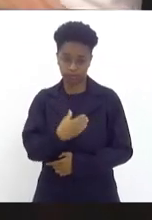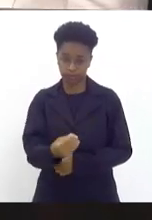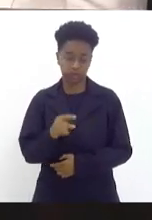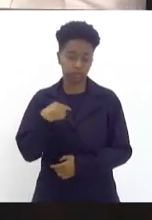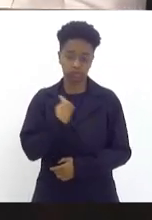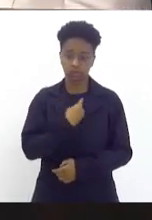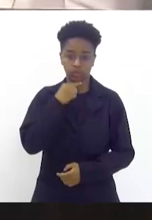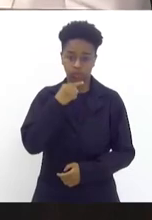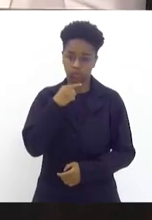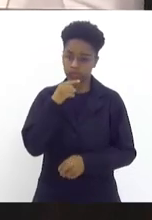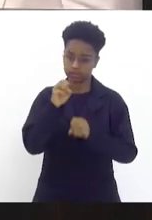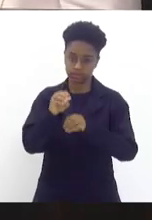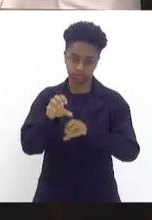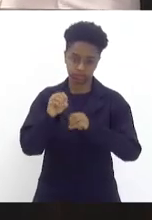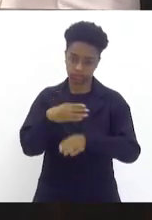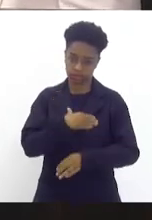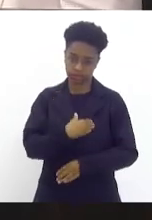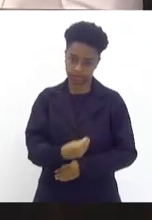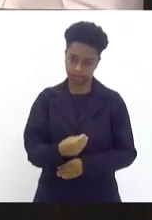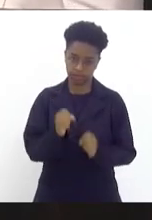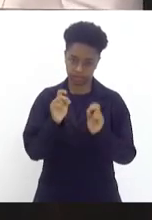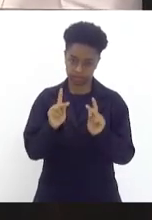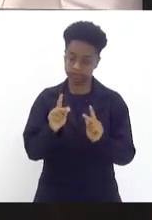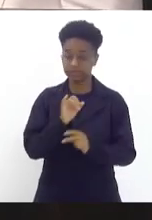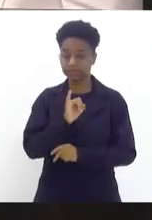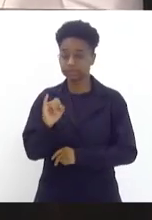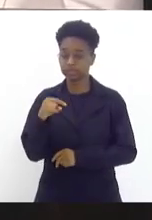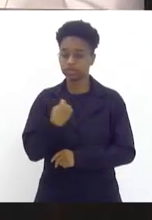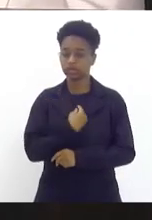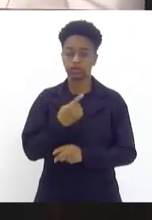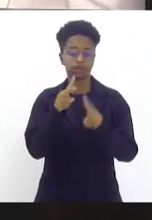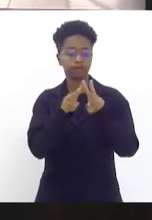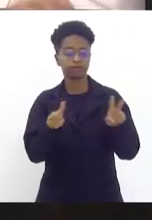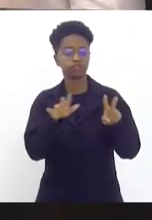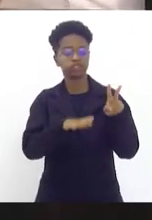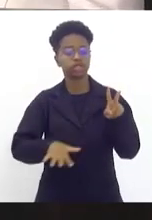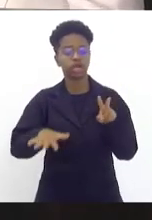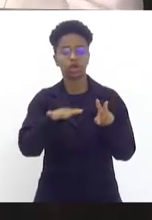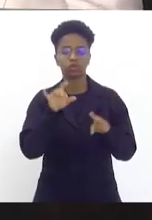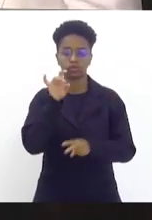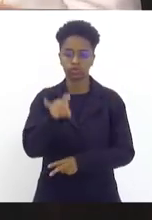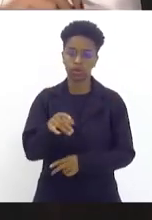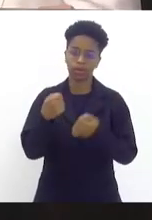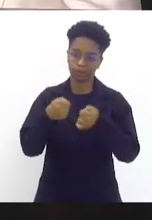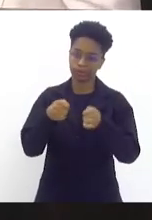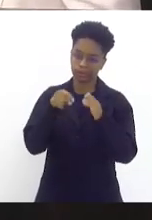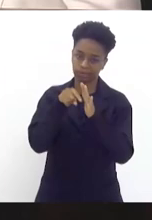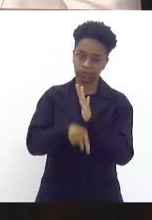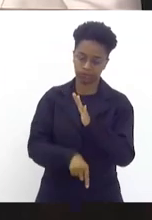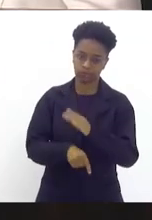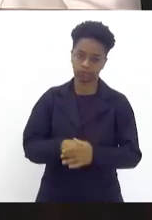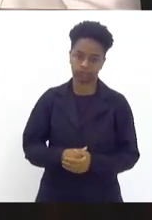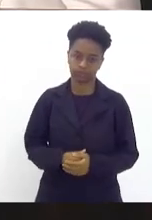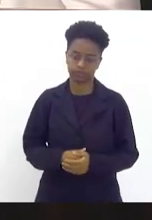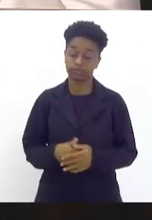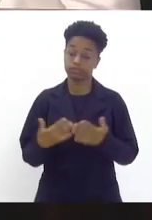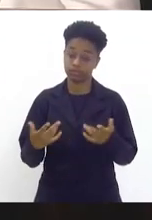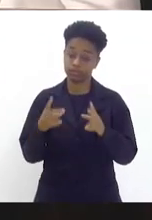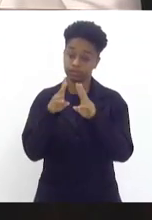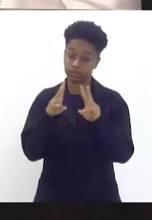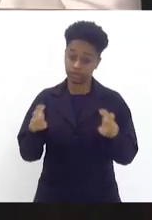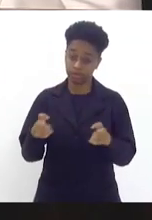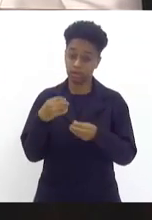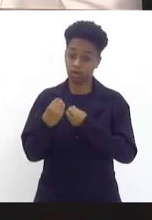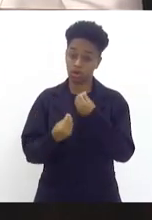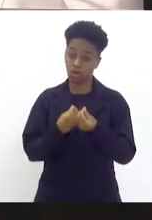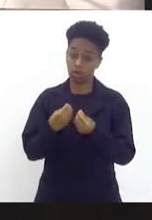de educar o filho. Tá? Se a gente olha só na superfície, a gente precisa aprofundar, né? E a questão do temperamento